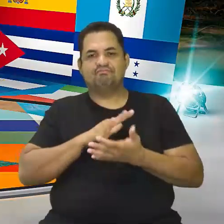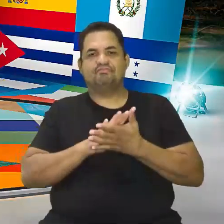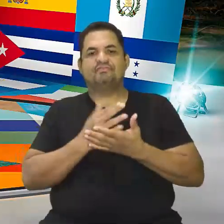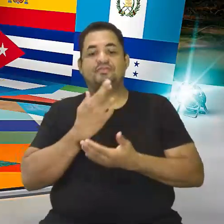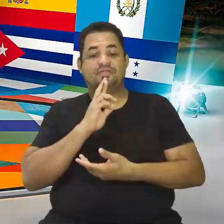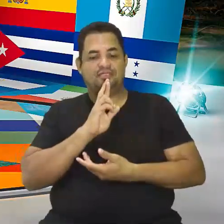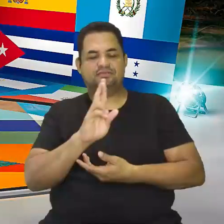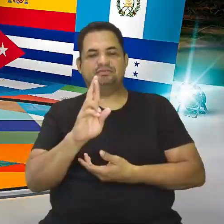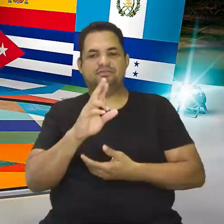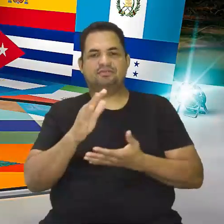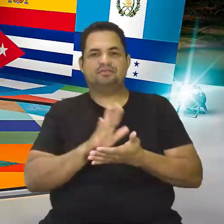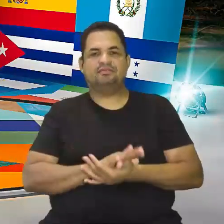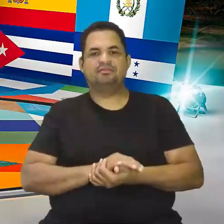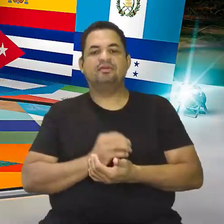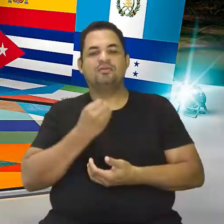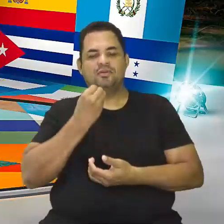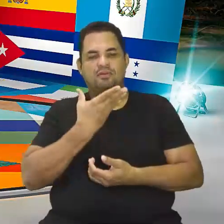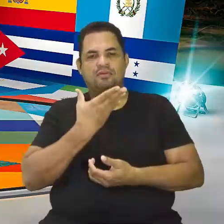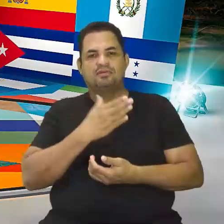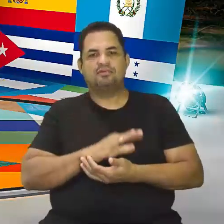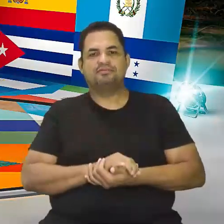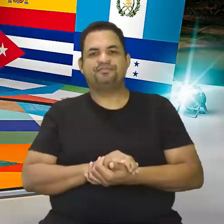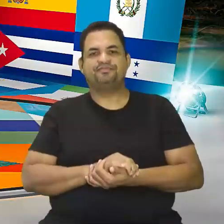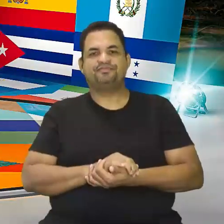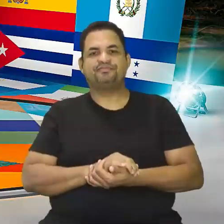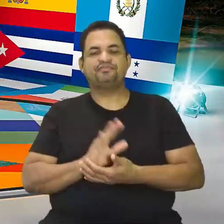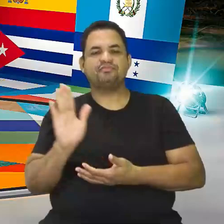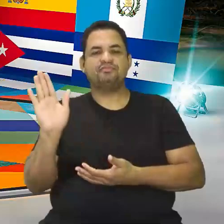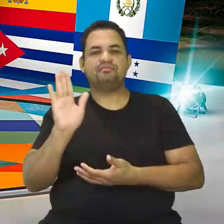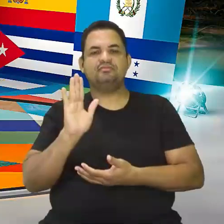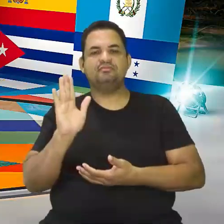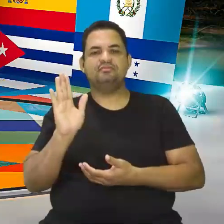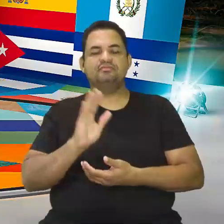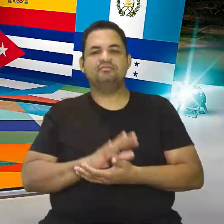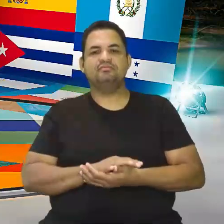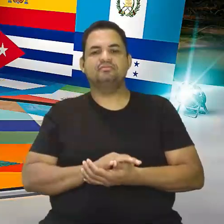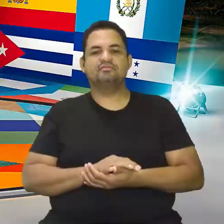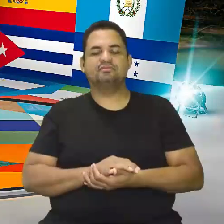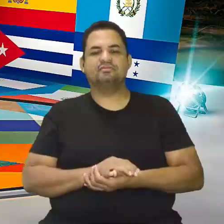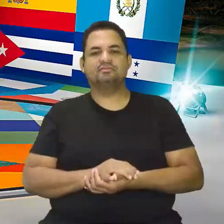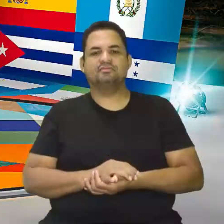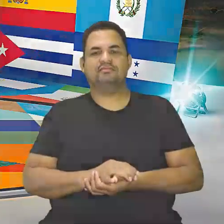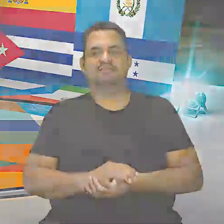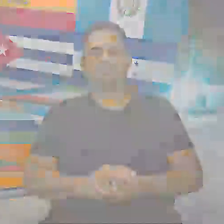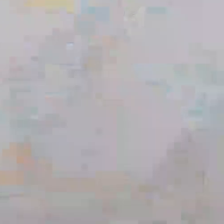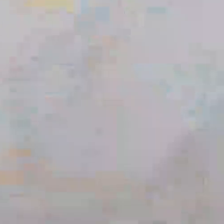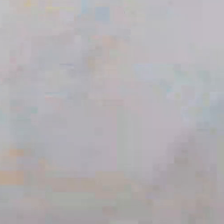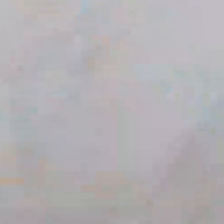respondê-las. Tá bom? Então, tchau, tchau e até a próxima.